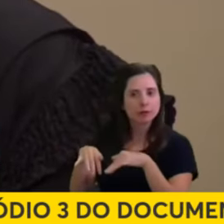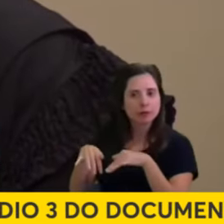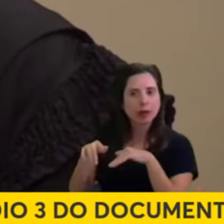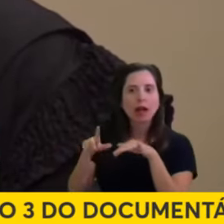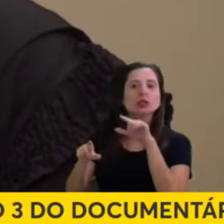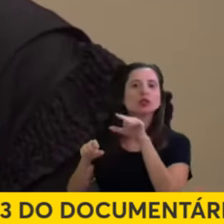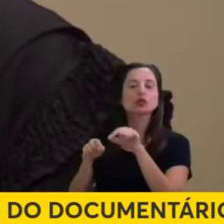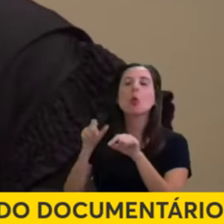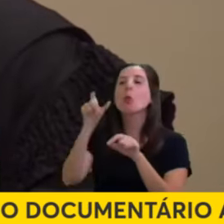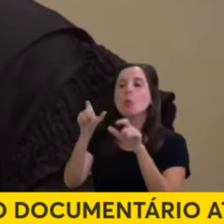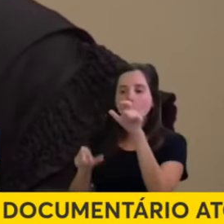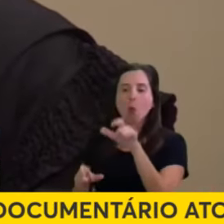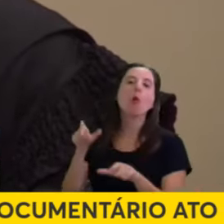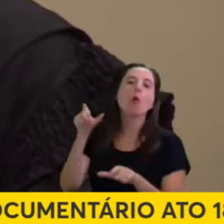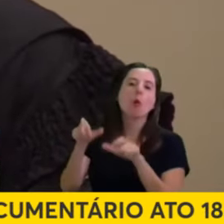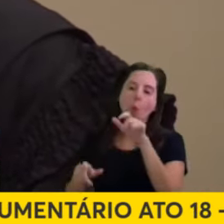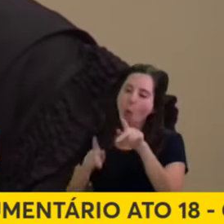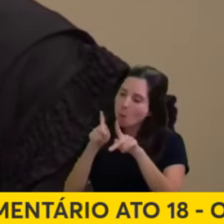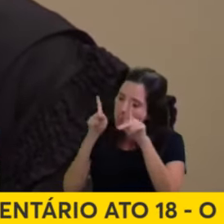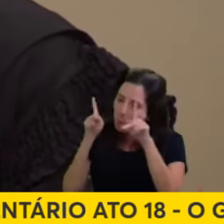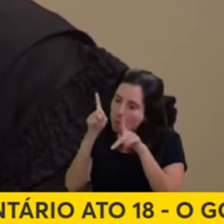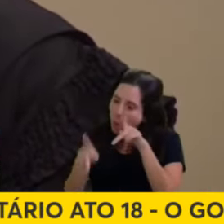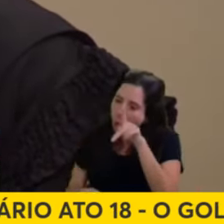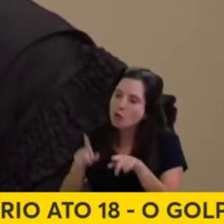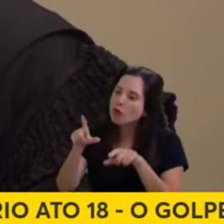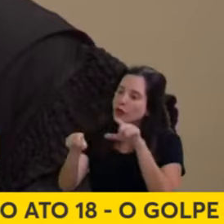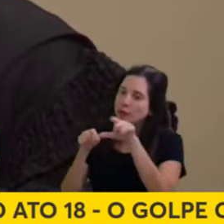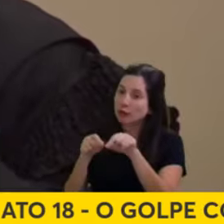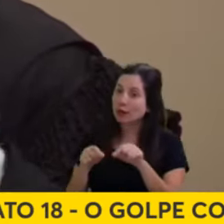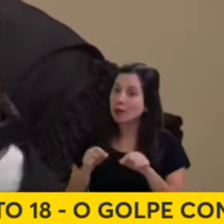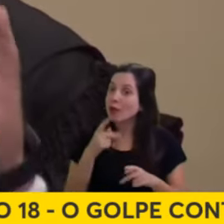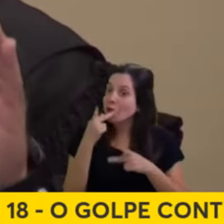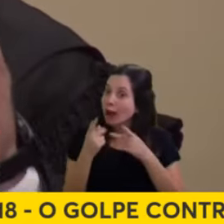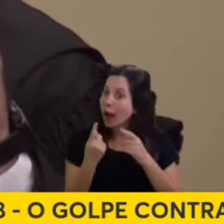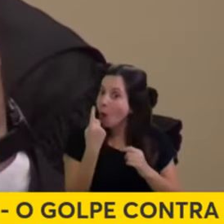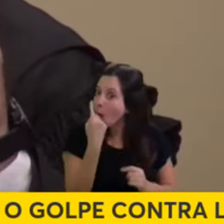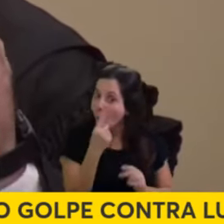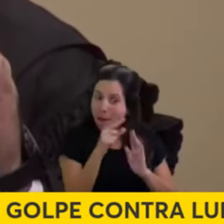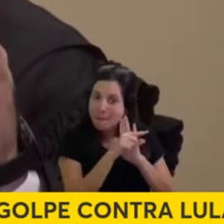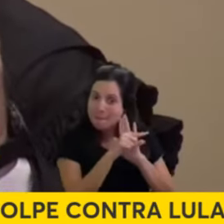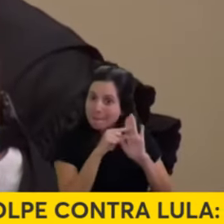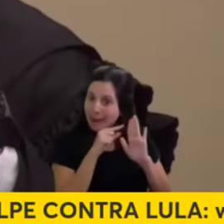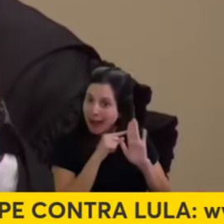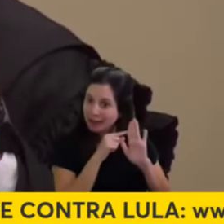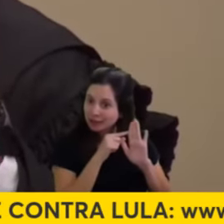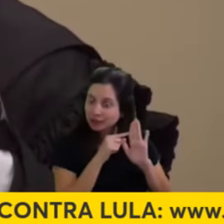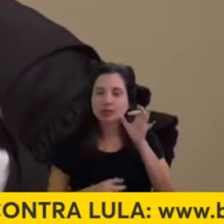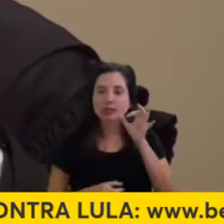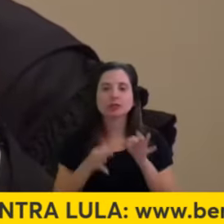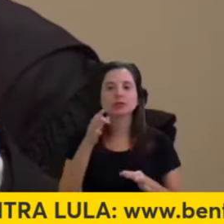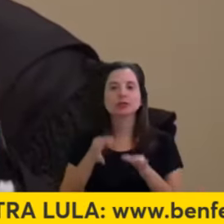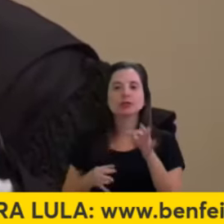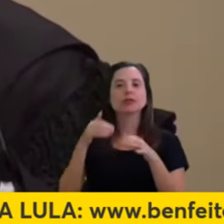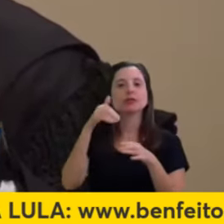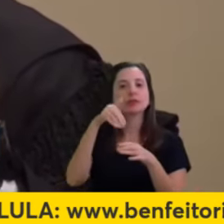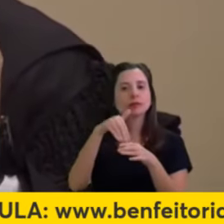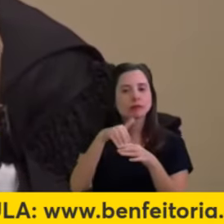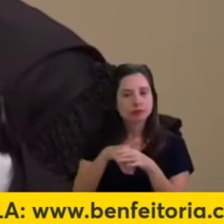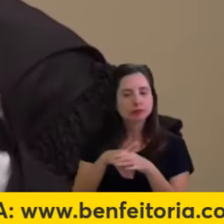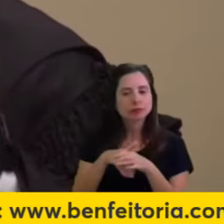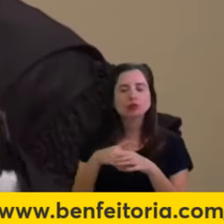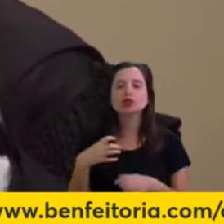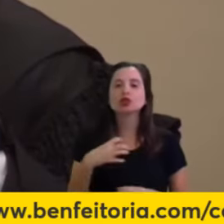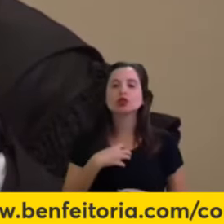Povo eu vou citar somente uma parte da Ema do ministro a atuação da Justiça Eleitoral deve correr de forma minimalista